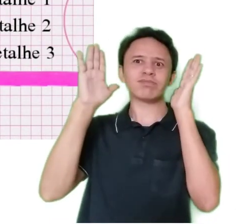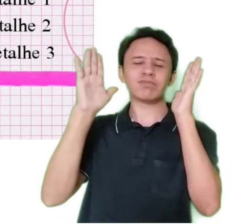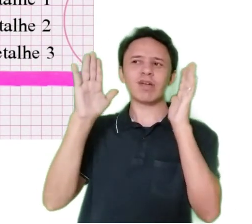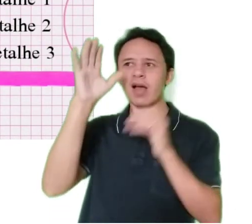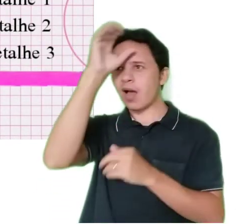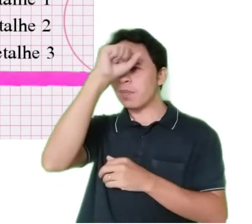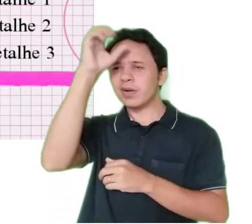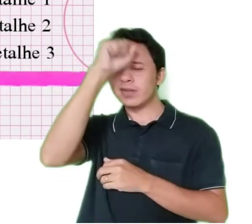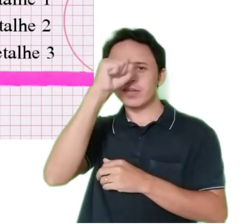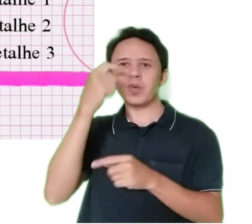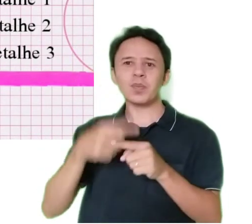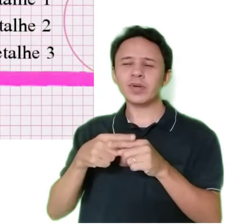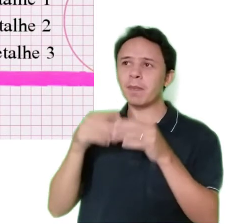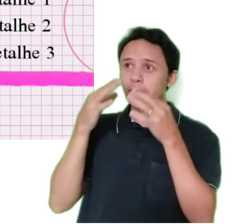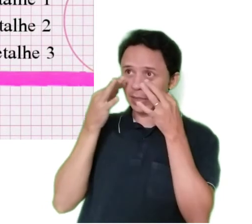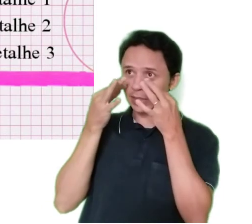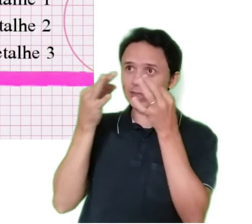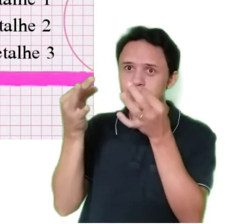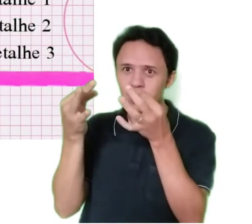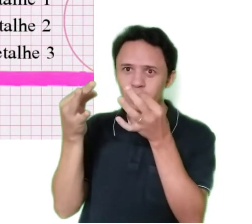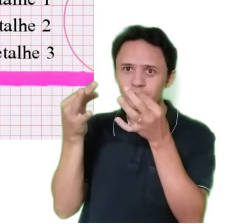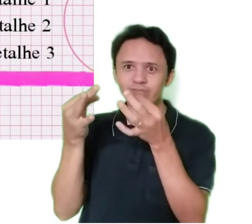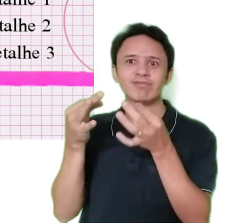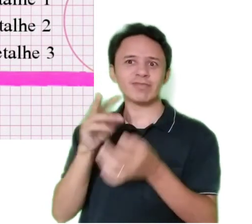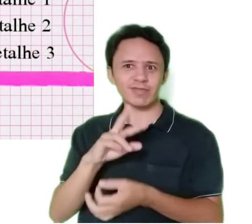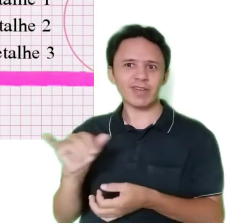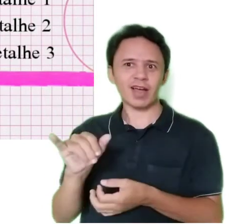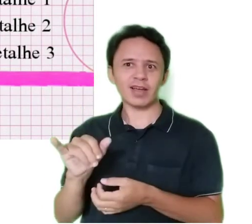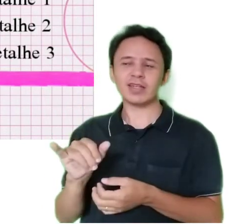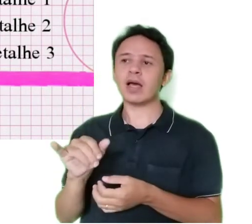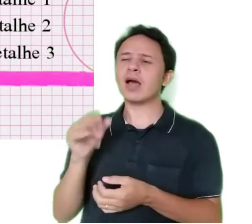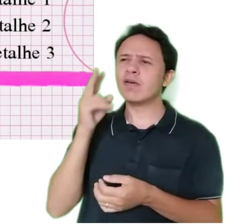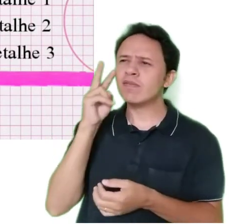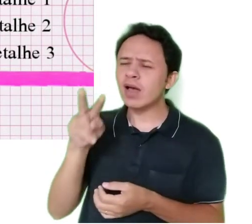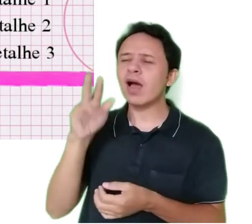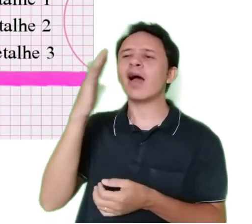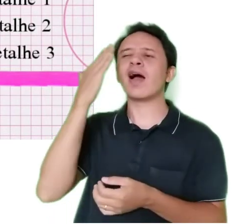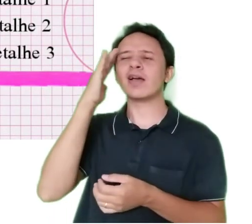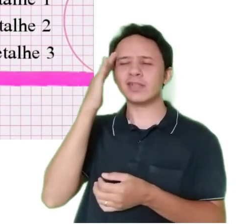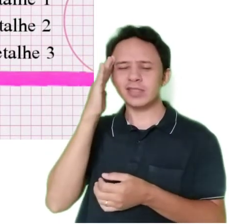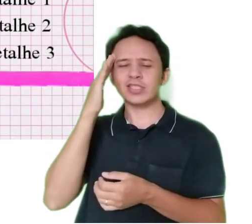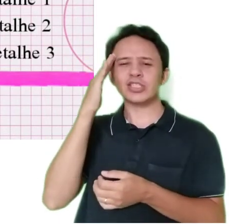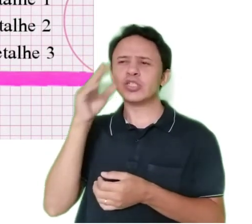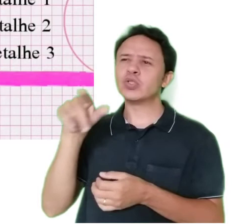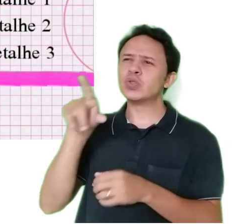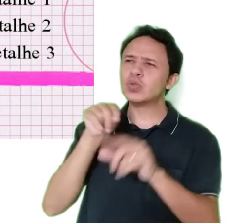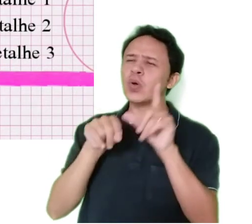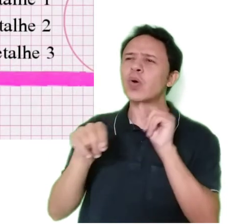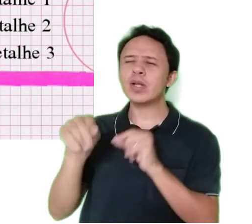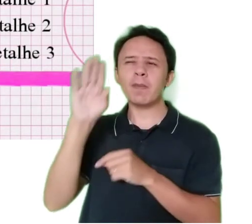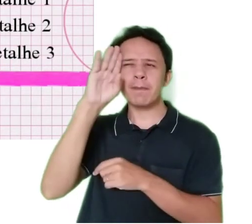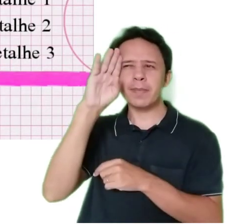porque você vai prestar atenção, fazer a interpretação, selecionar